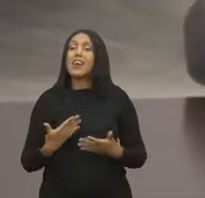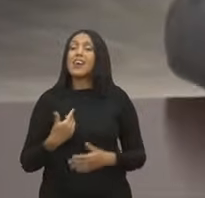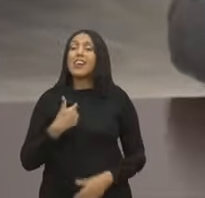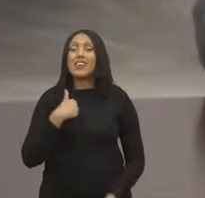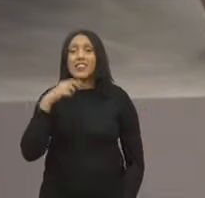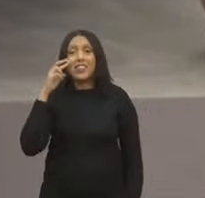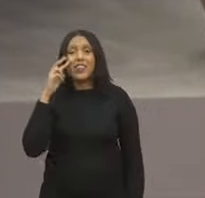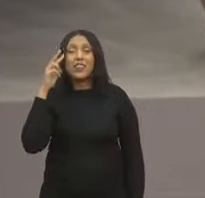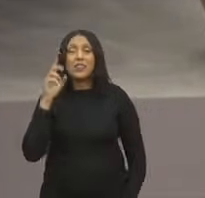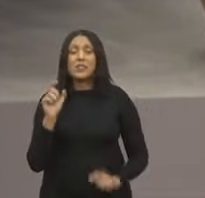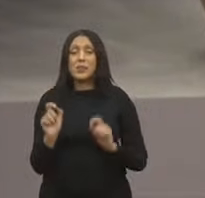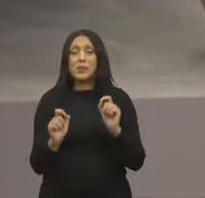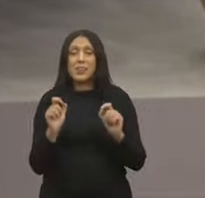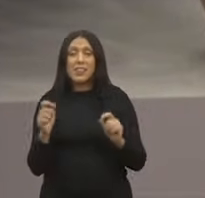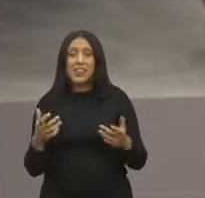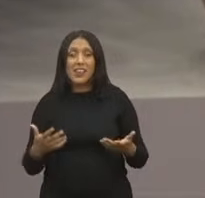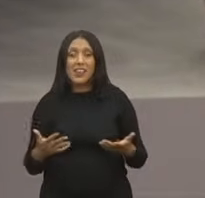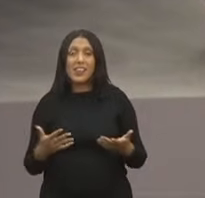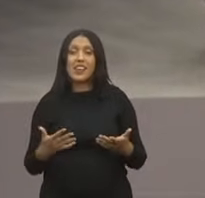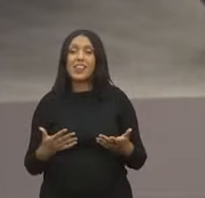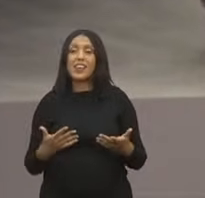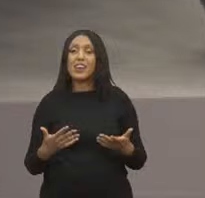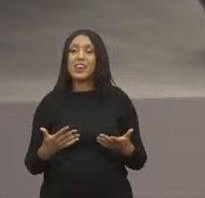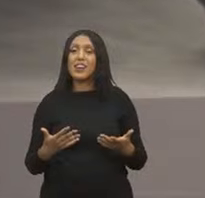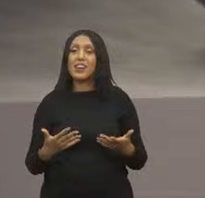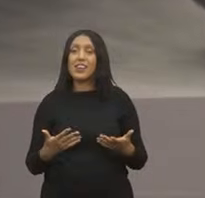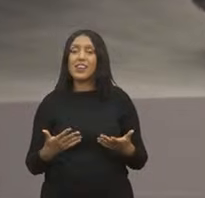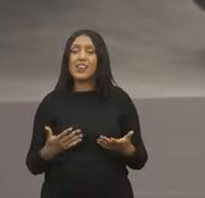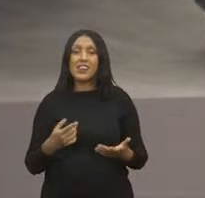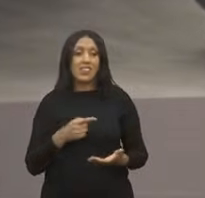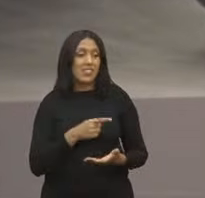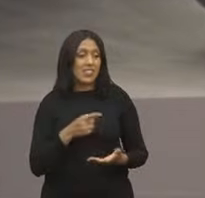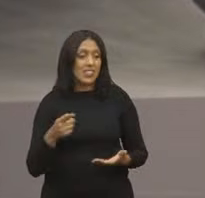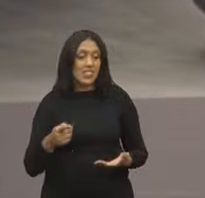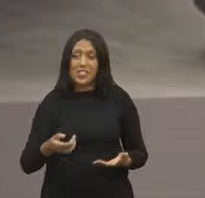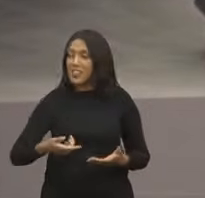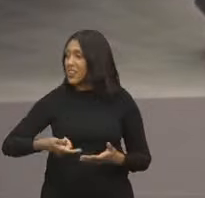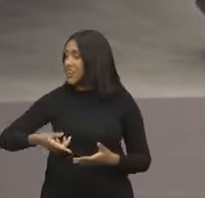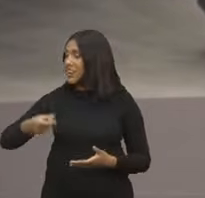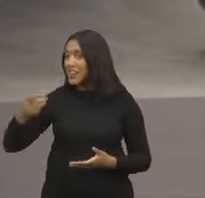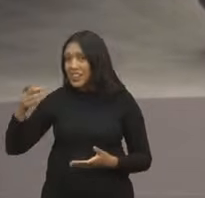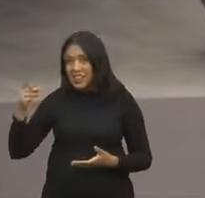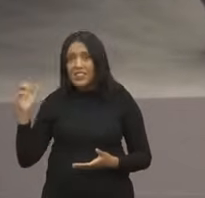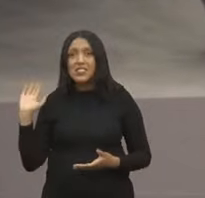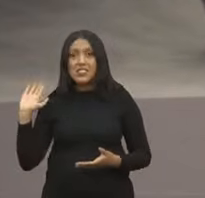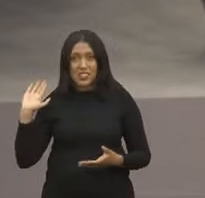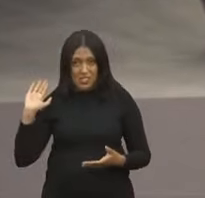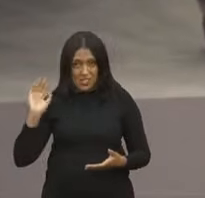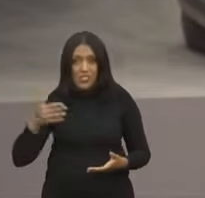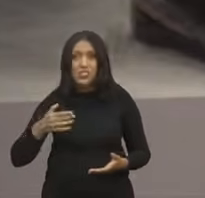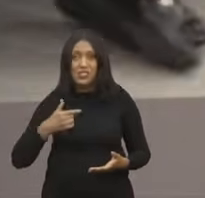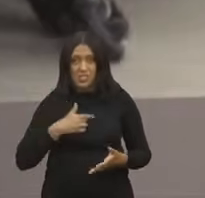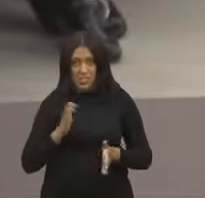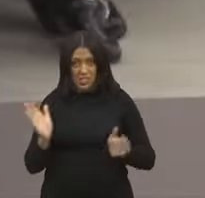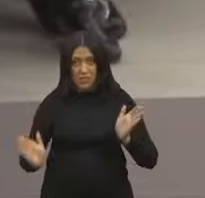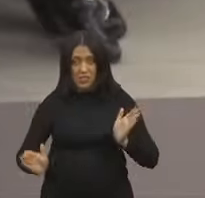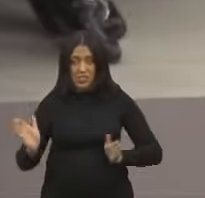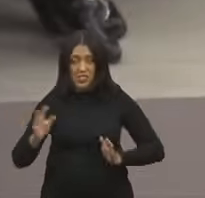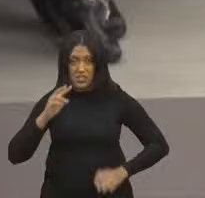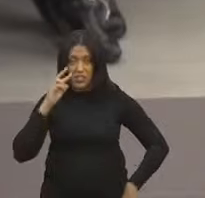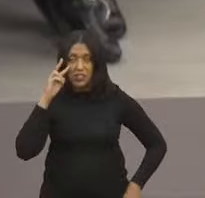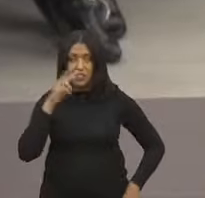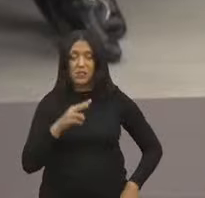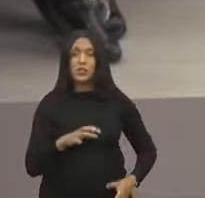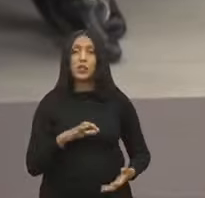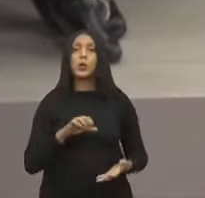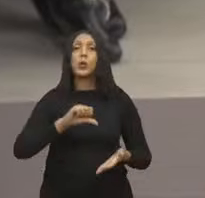votamos aqui, construção do pronto-socorro não saiu do papel, UBSs não saíram do papel, revitalização da prainha não saiu do papel.